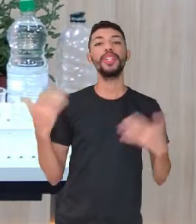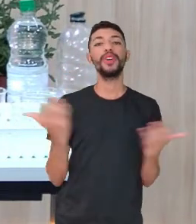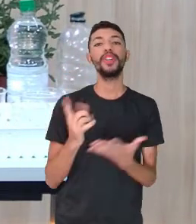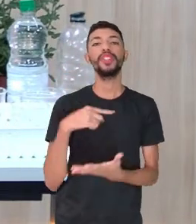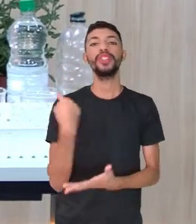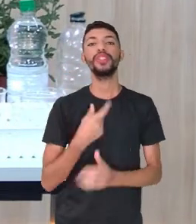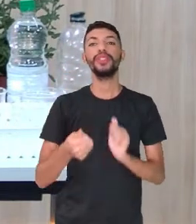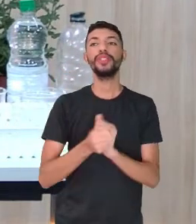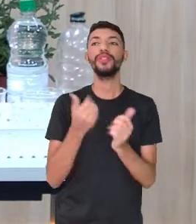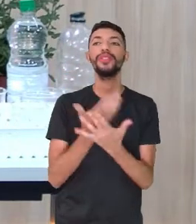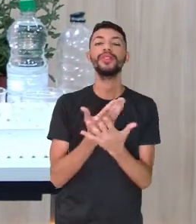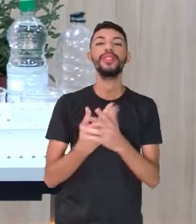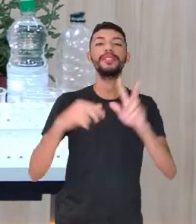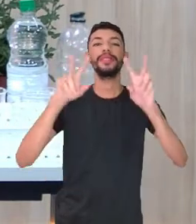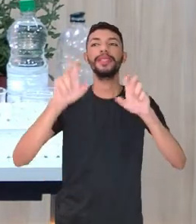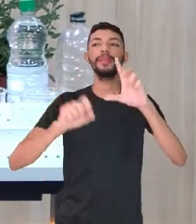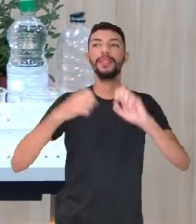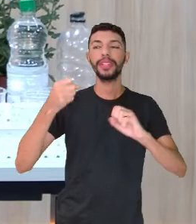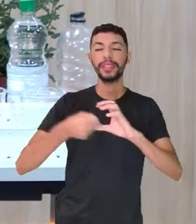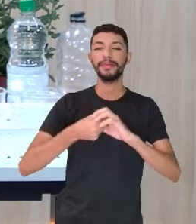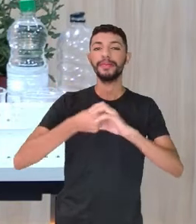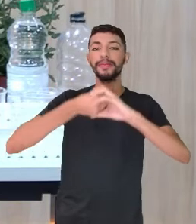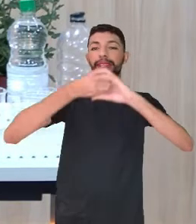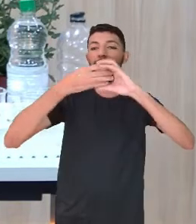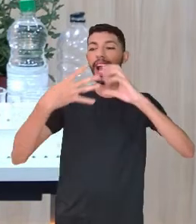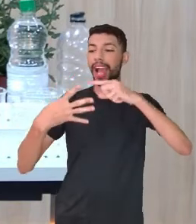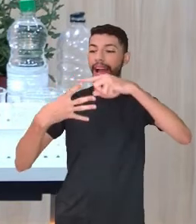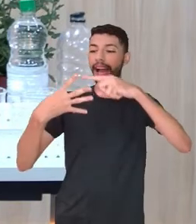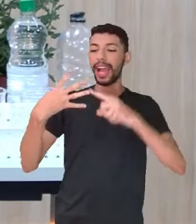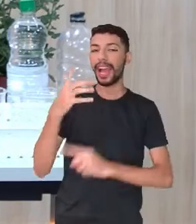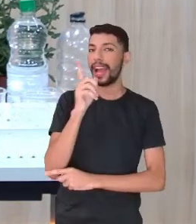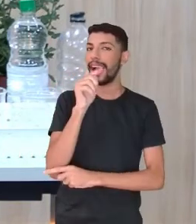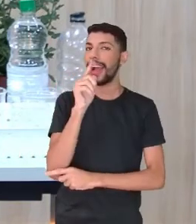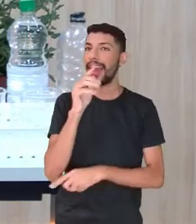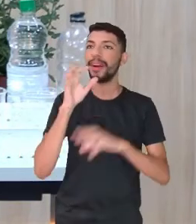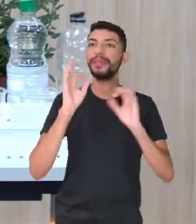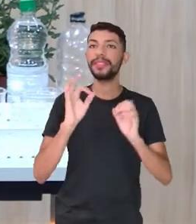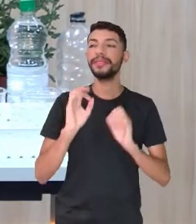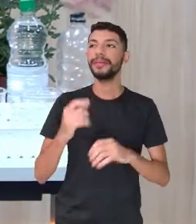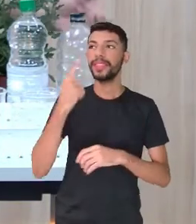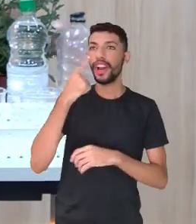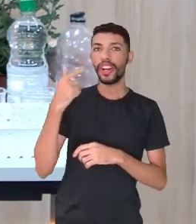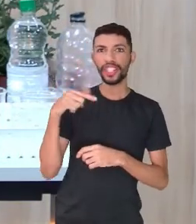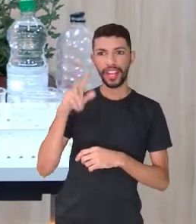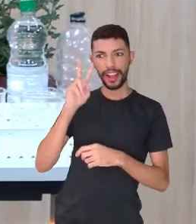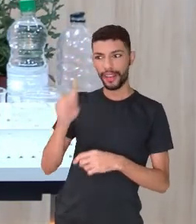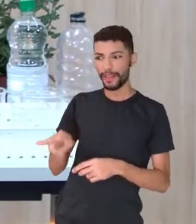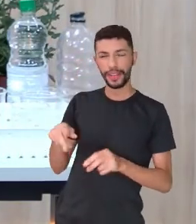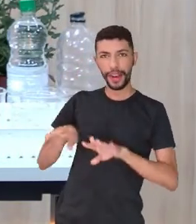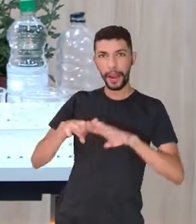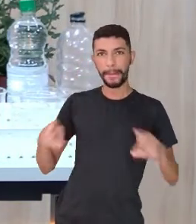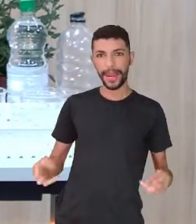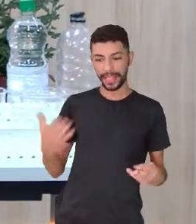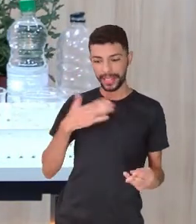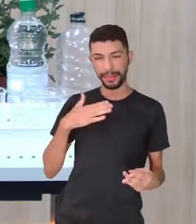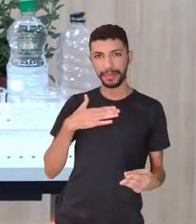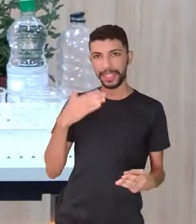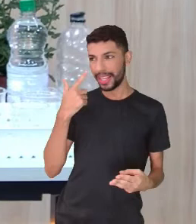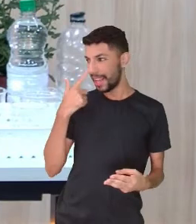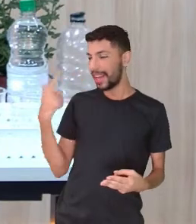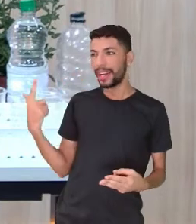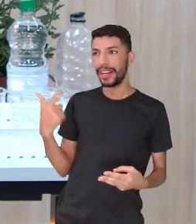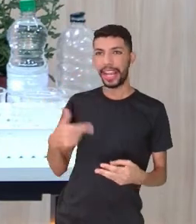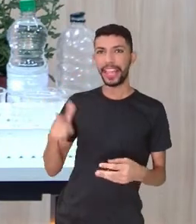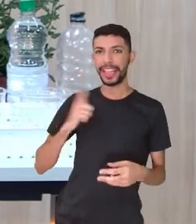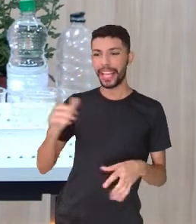estudar a composição e propriedades da água. Veja que interessante. Já deram uma olhada aqui na minha mesa? Hoje ela está